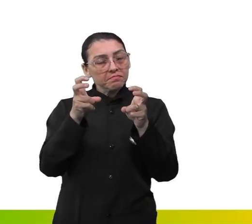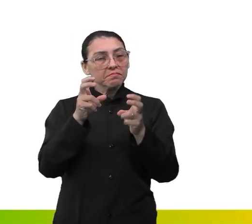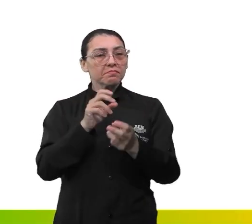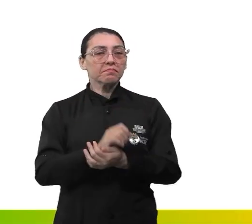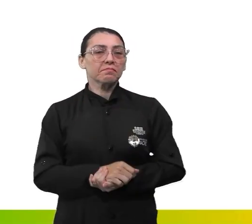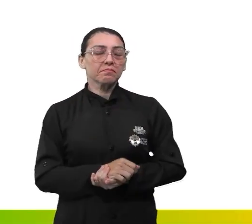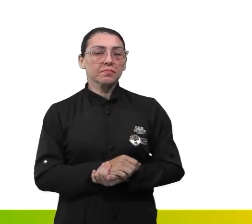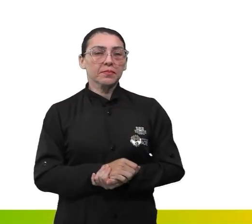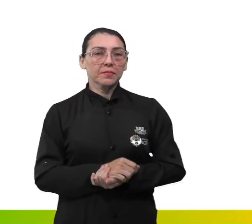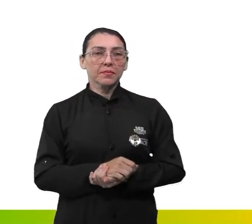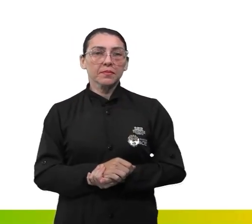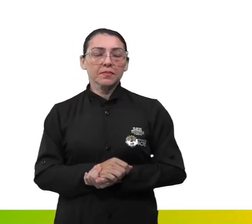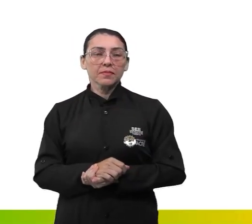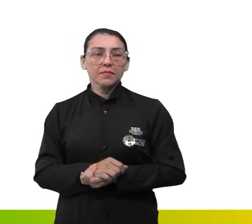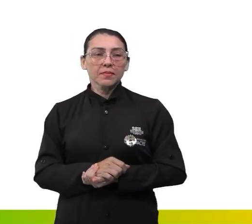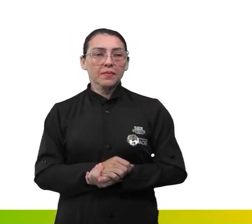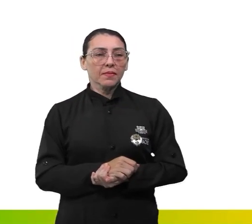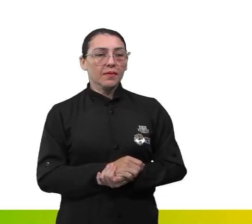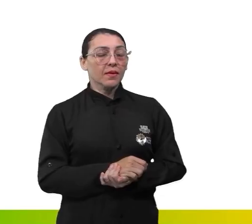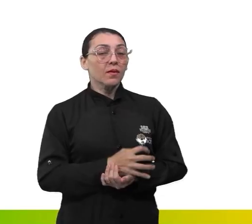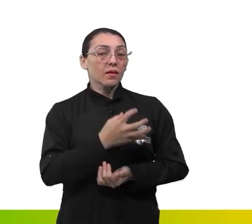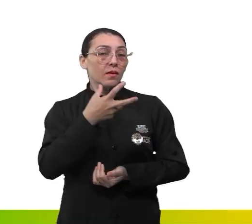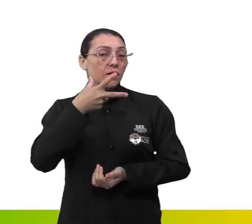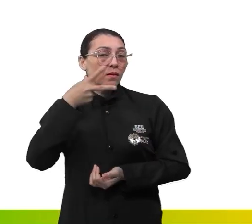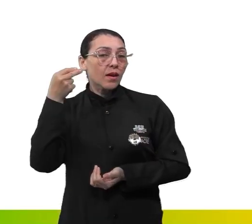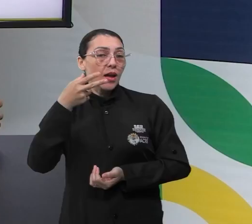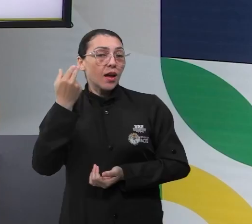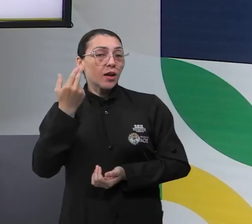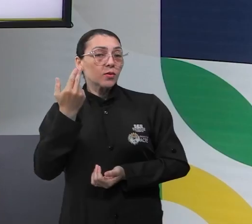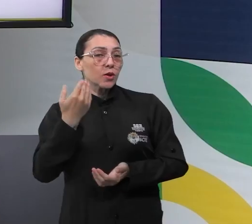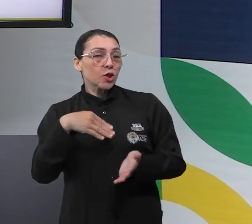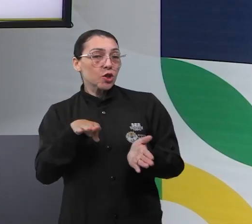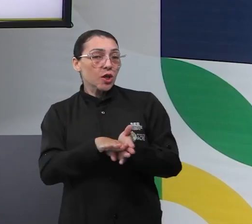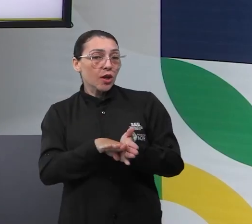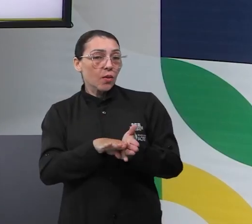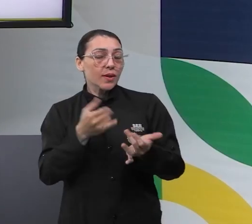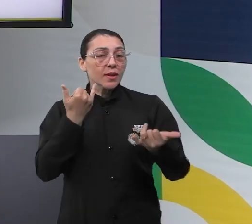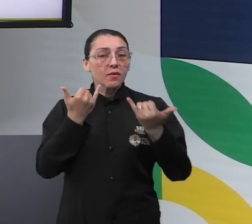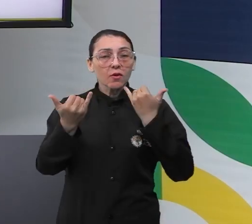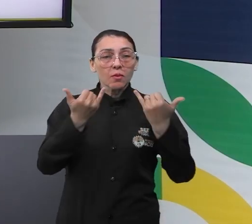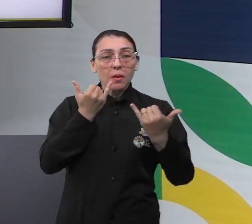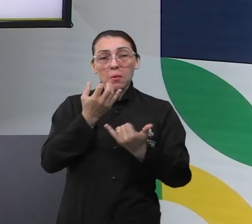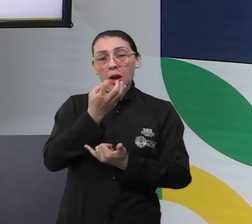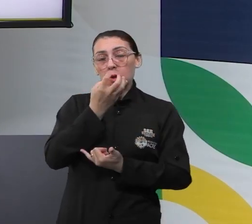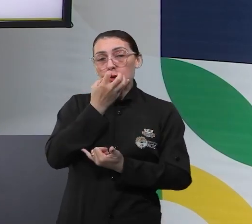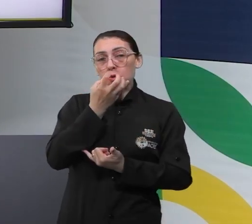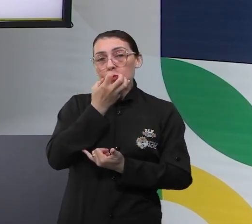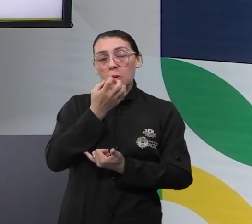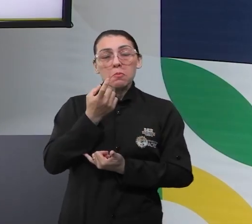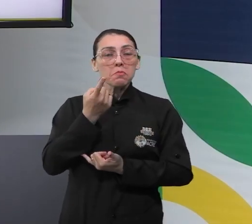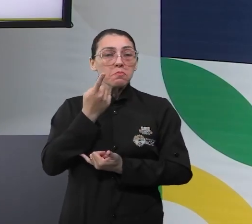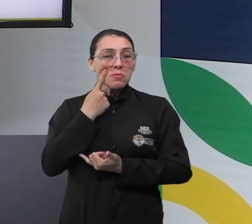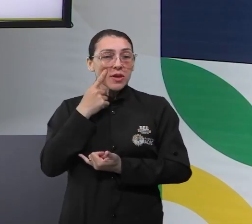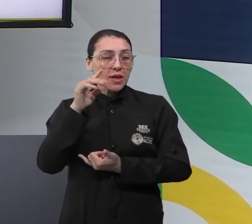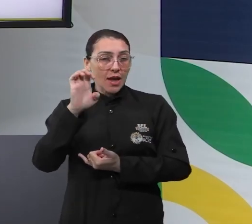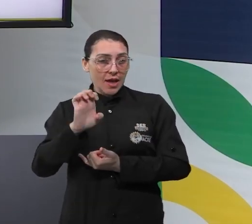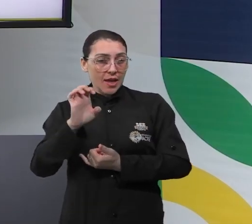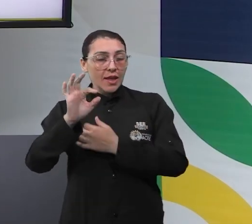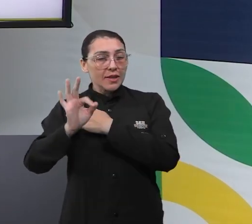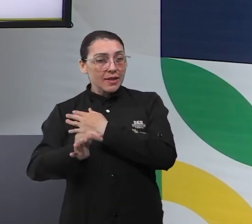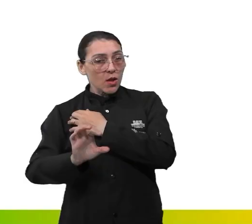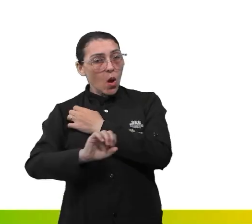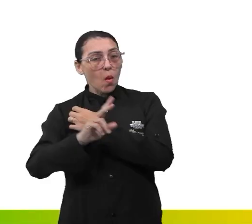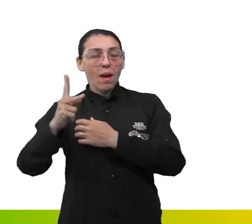que o Garfield ele chega com essa informação para o Odd. Mas vamos ver se a letra E se encaixa melhor